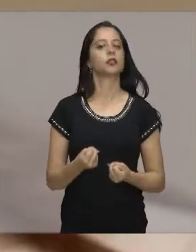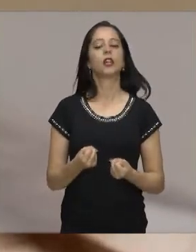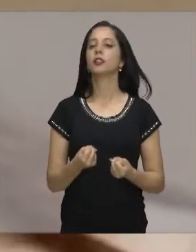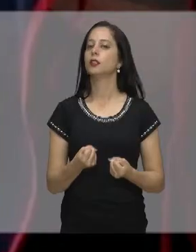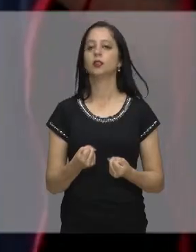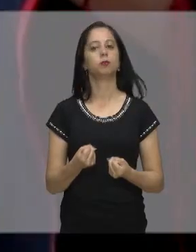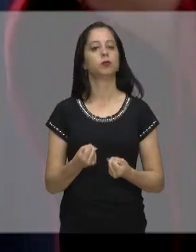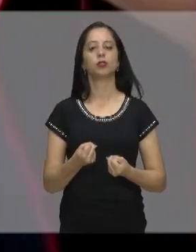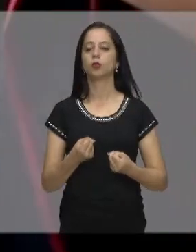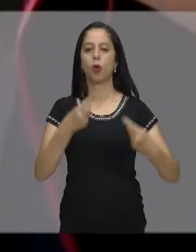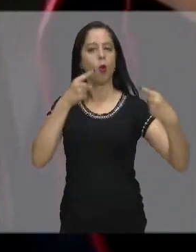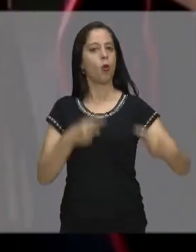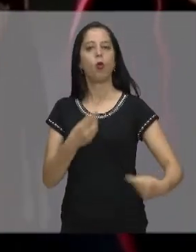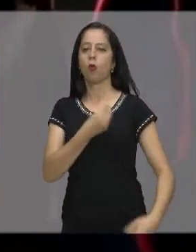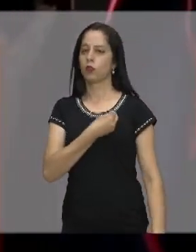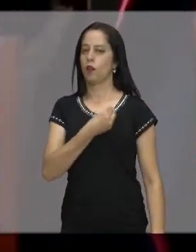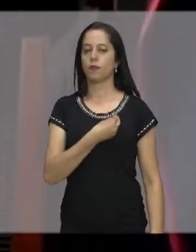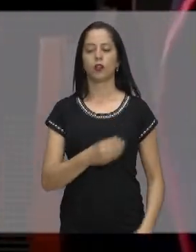vida humana.